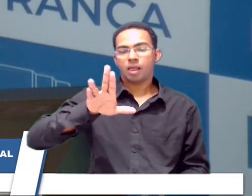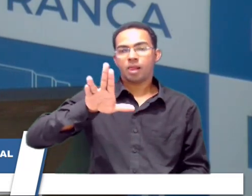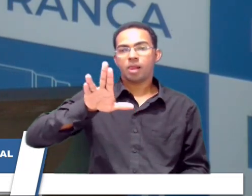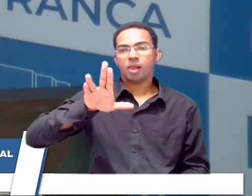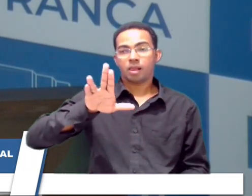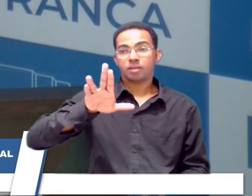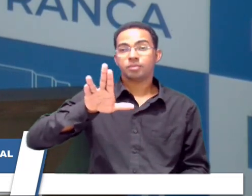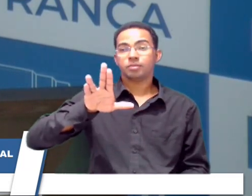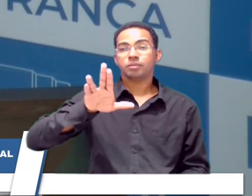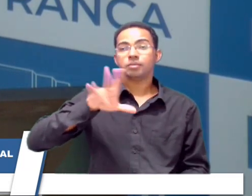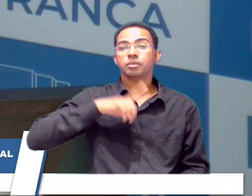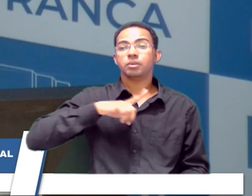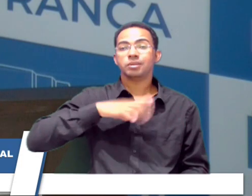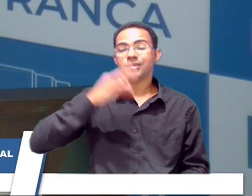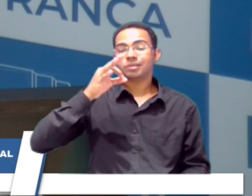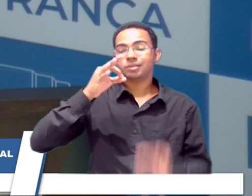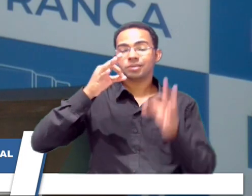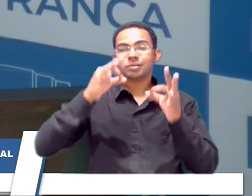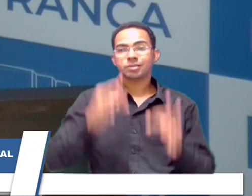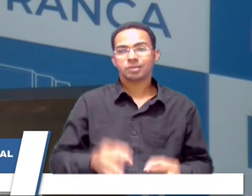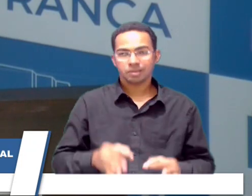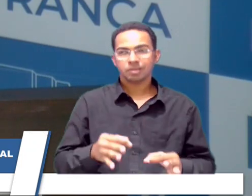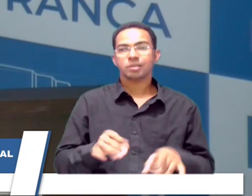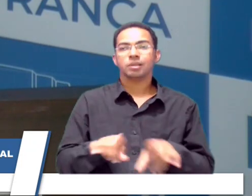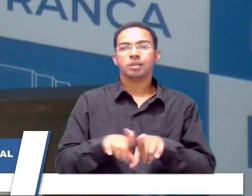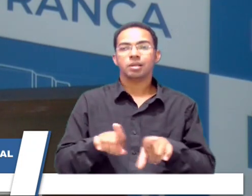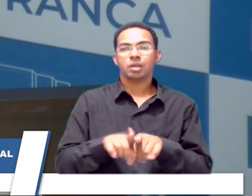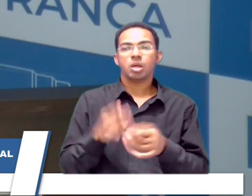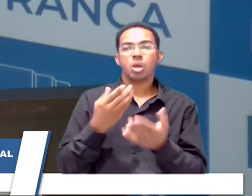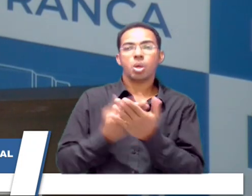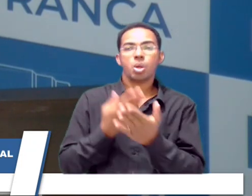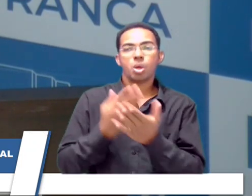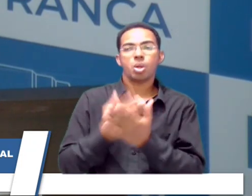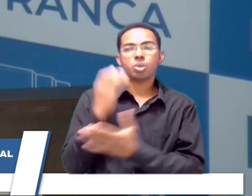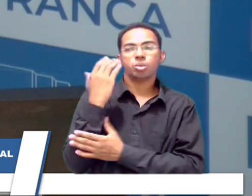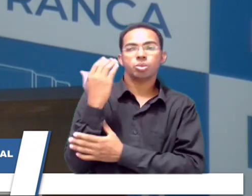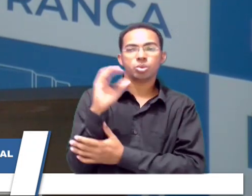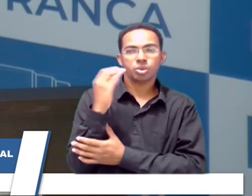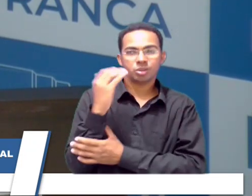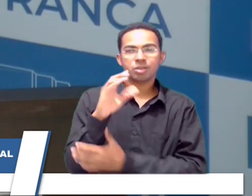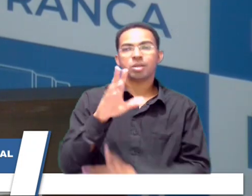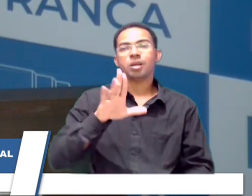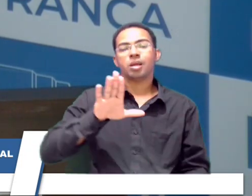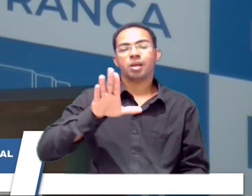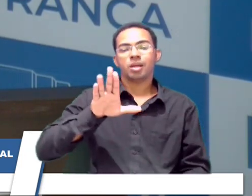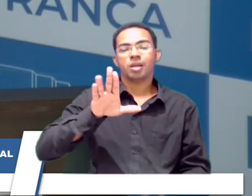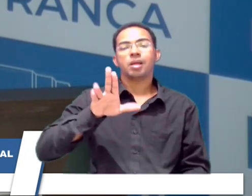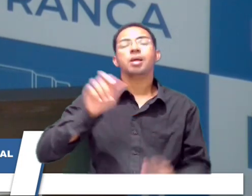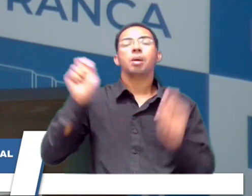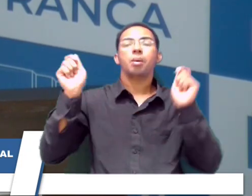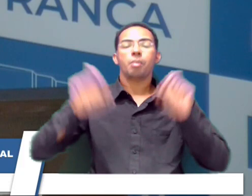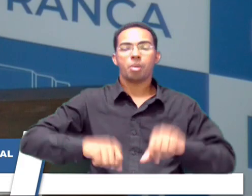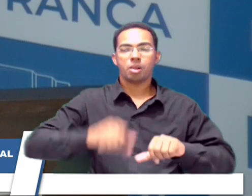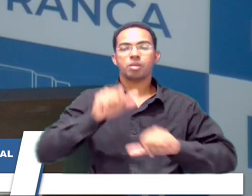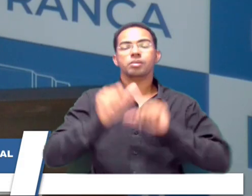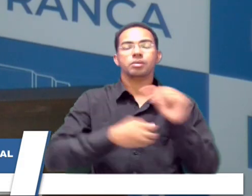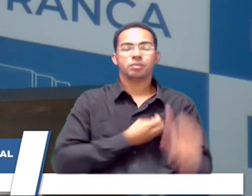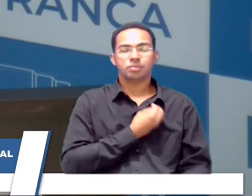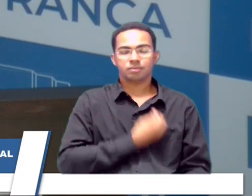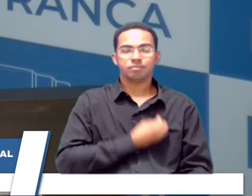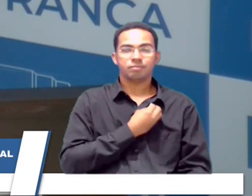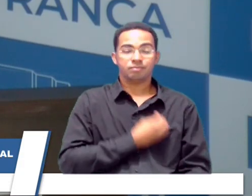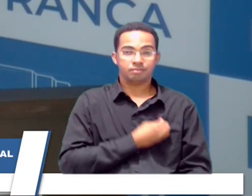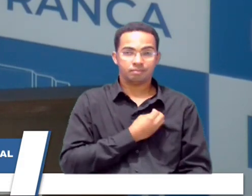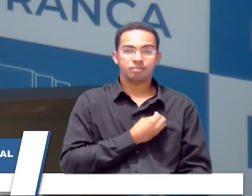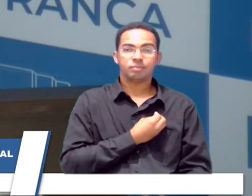tenho plena convicção, né, através de estudos científicos, que a cannabis sim é capaz de mudar vidas, né?